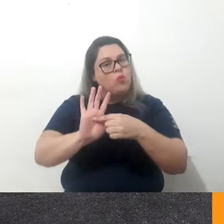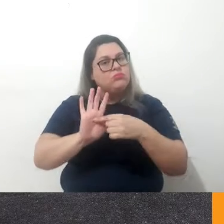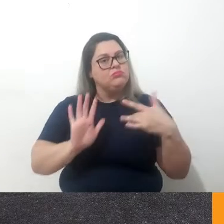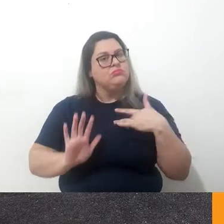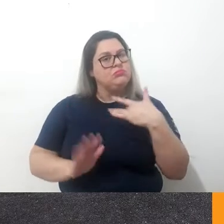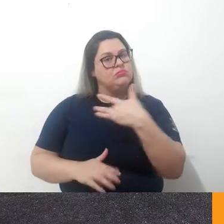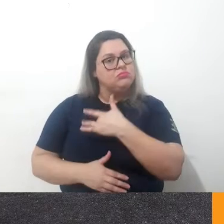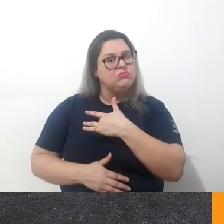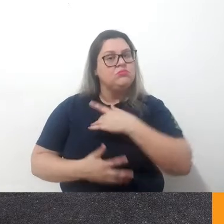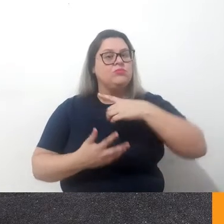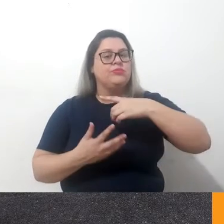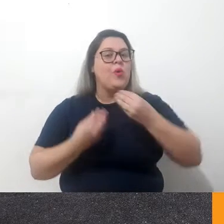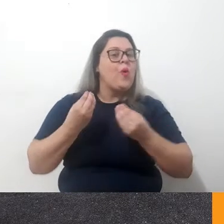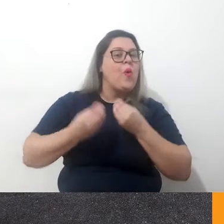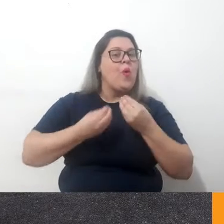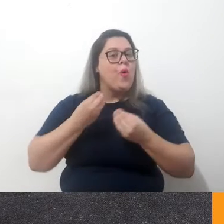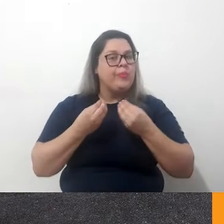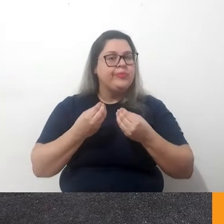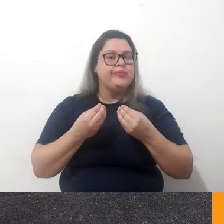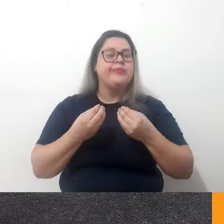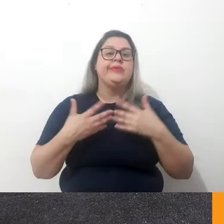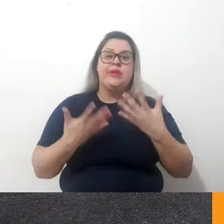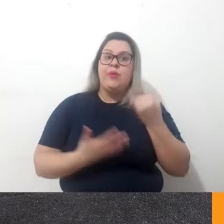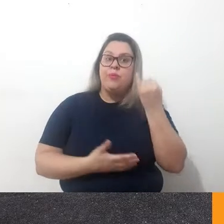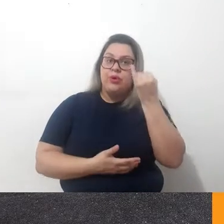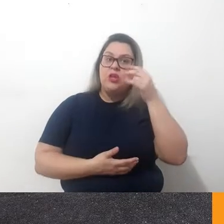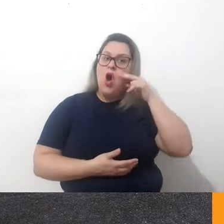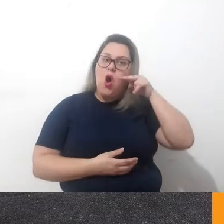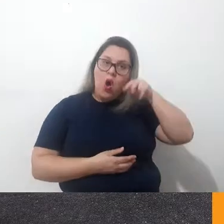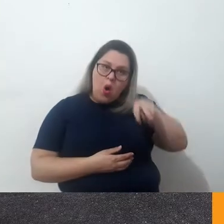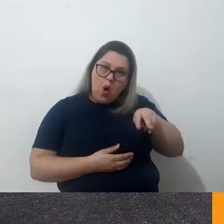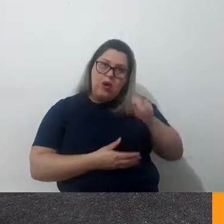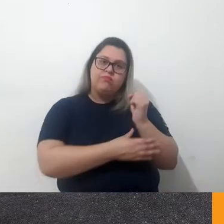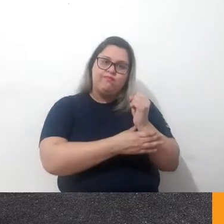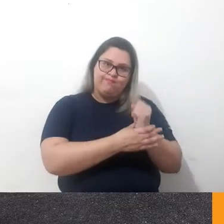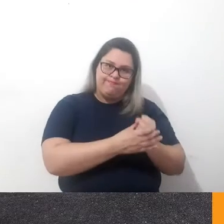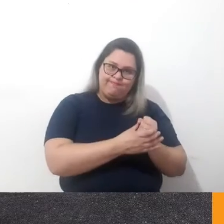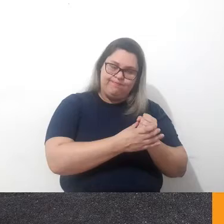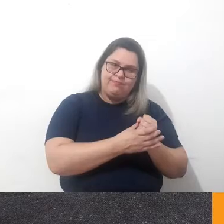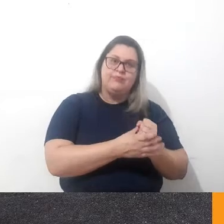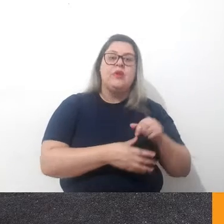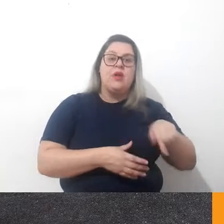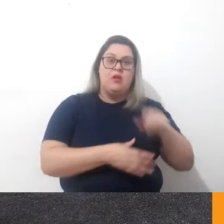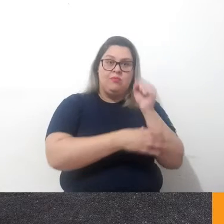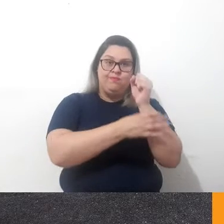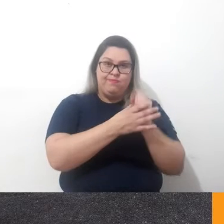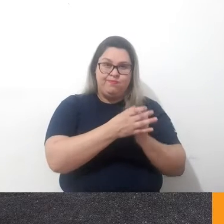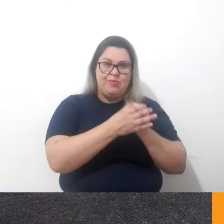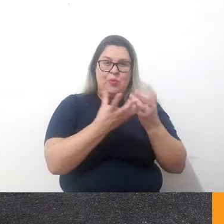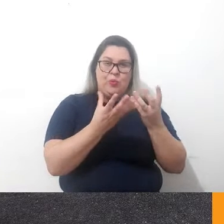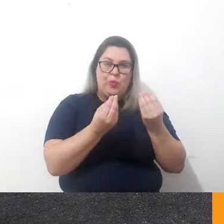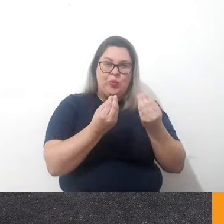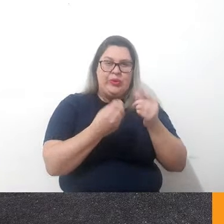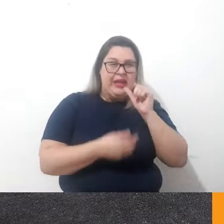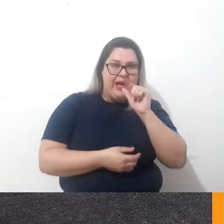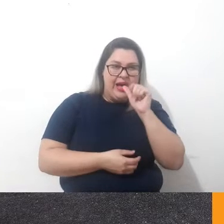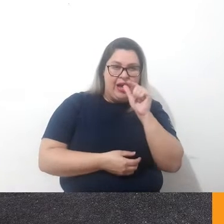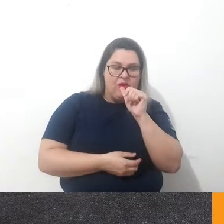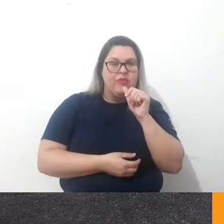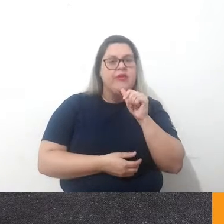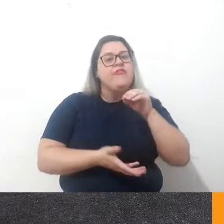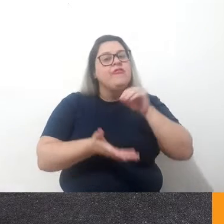sempre é importante você visualizar as suas fezes, tá? Fezes muito líquidas significa que você não